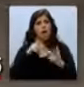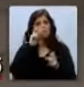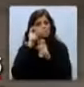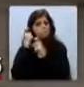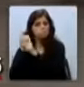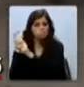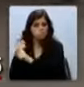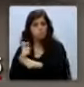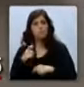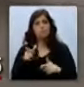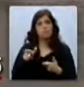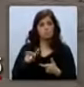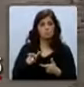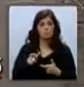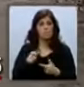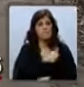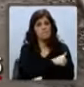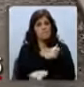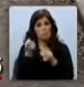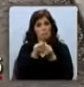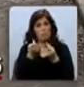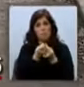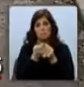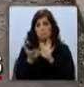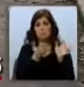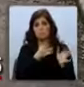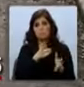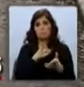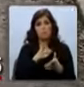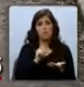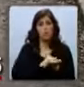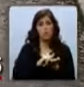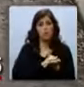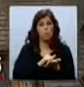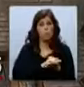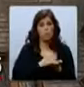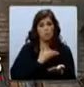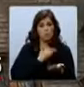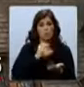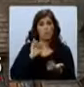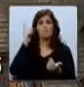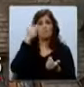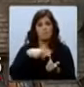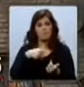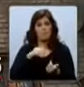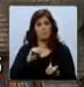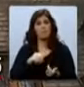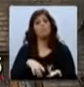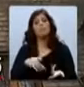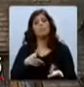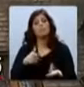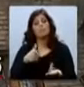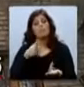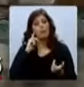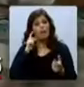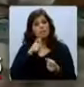controlo, Avdiivka fica a pouco mais de uma dezena de quilómetros do aeroporto de Donetsk e está em território controlado pelo